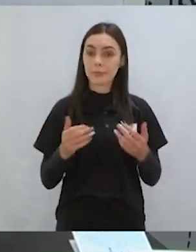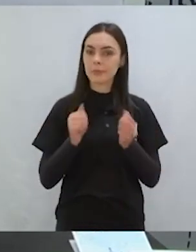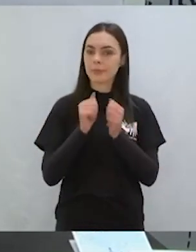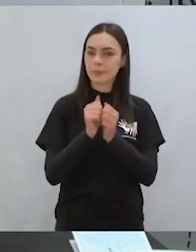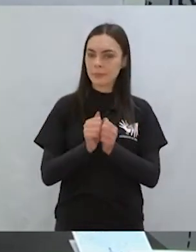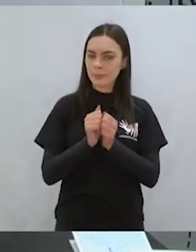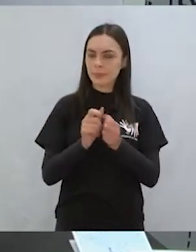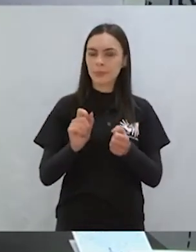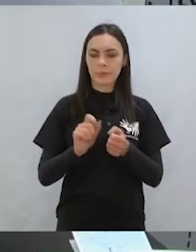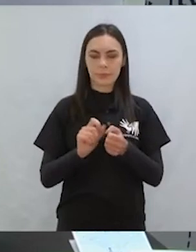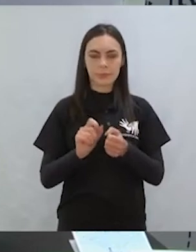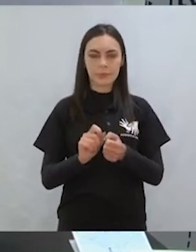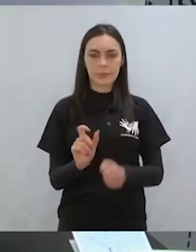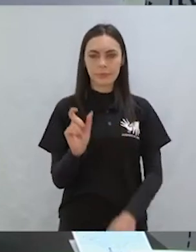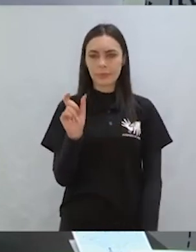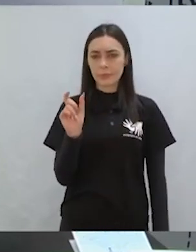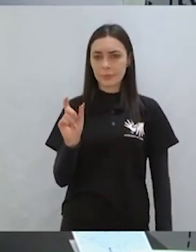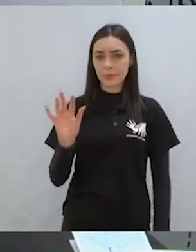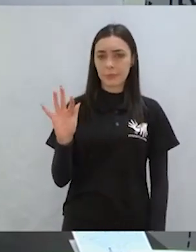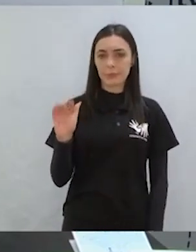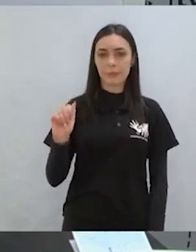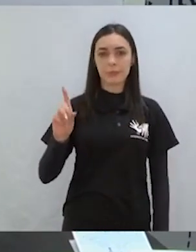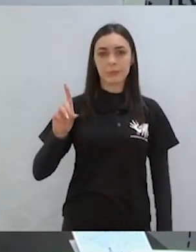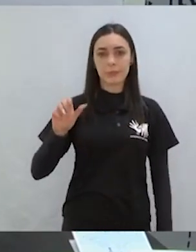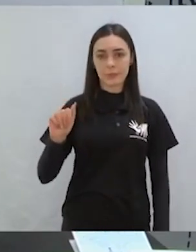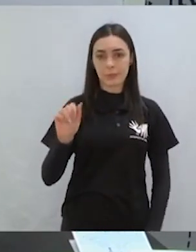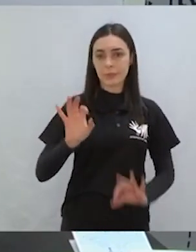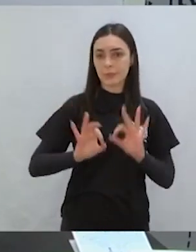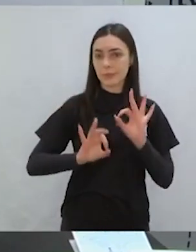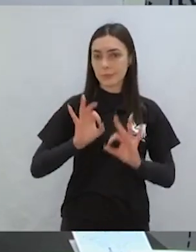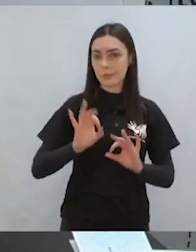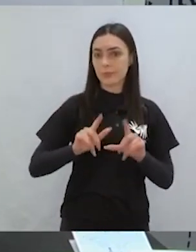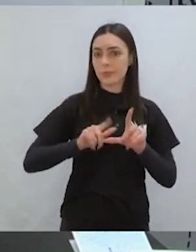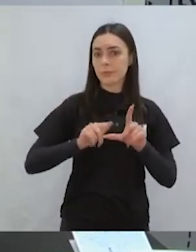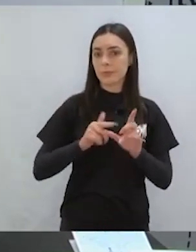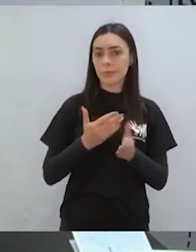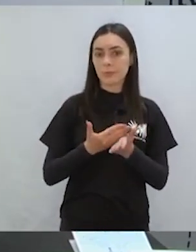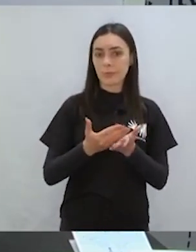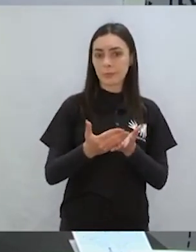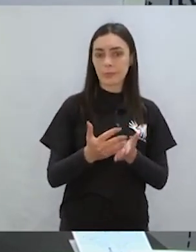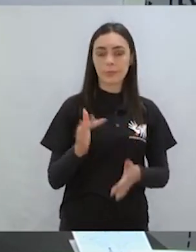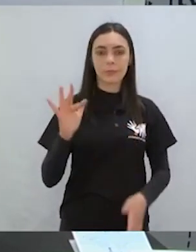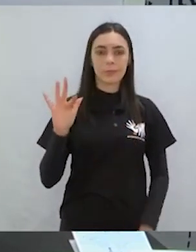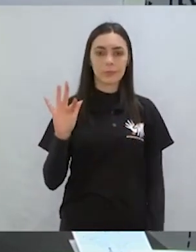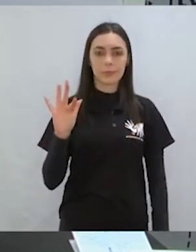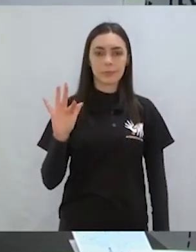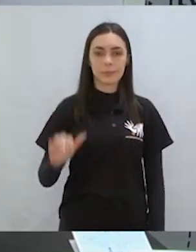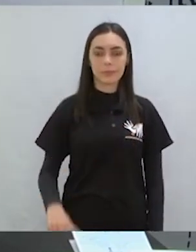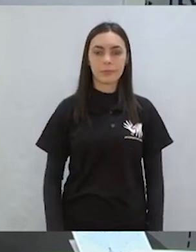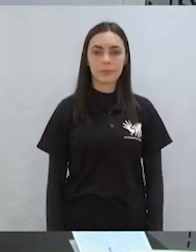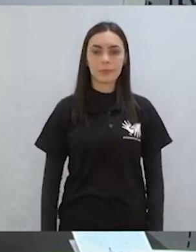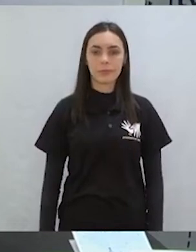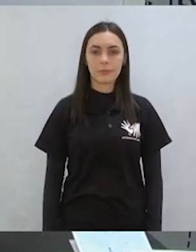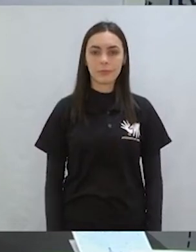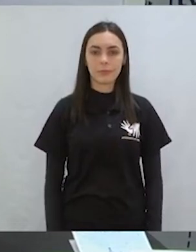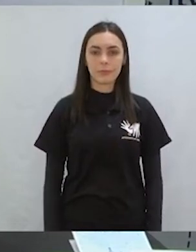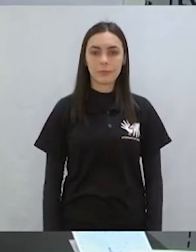E vamos juntos lá. Para formar a palavra fada, a primeira letra é a letra F.